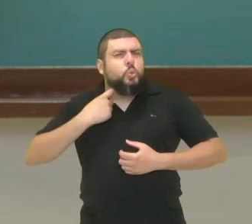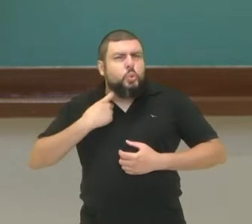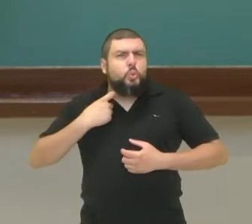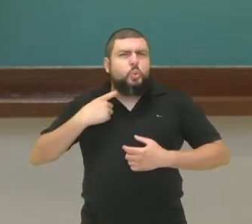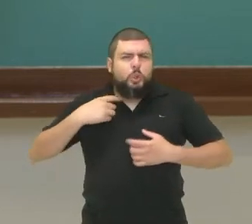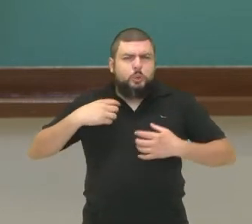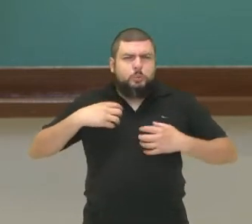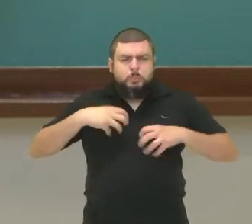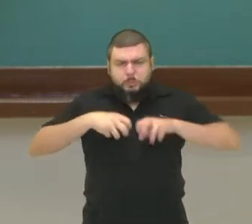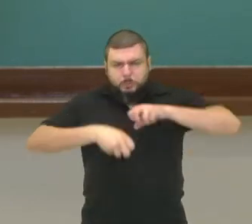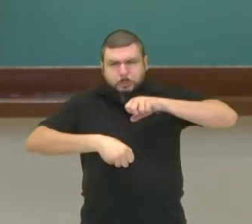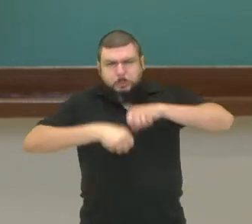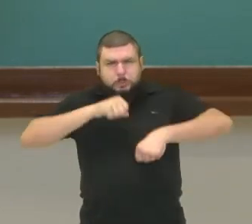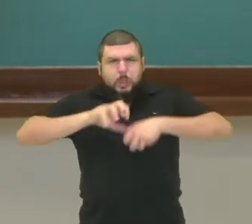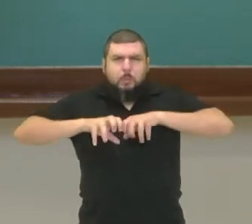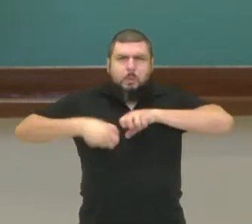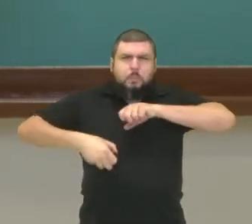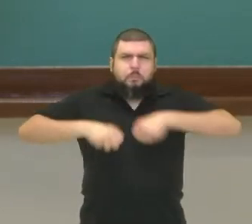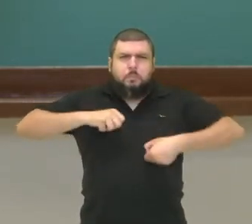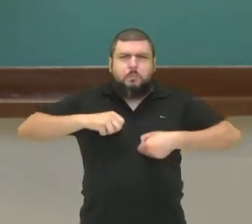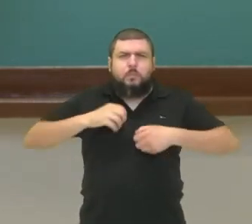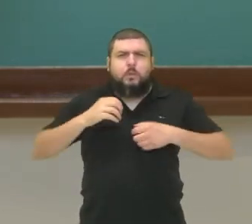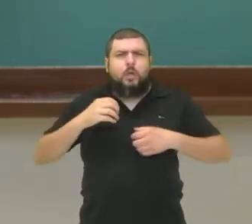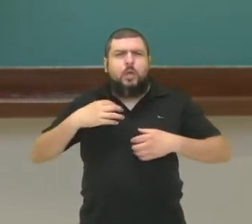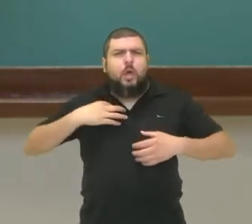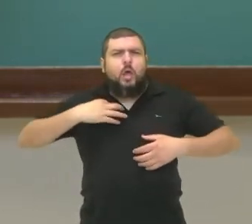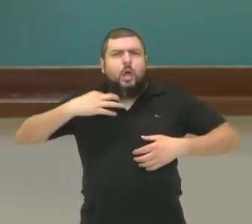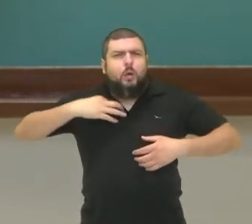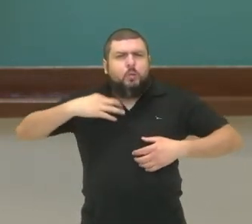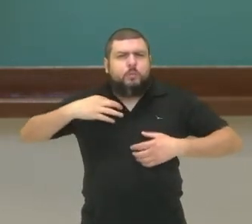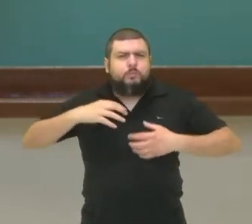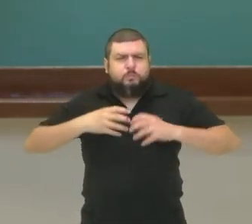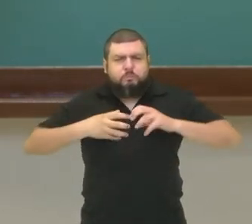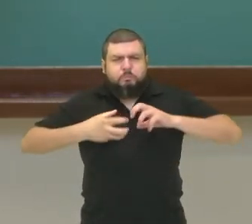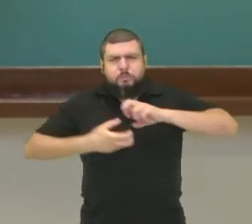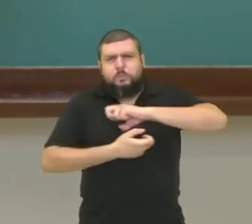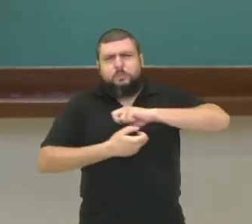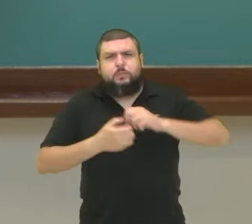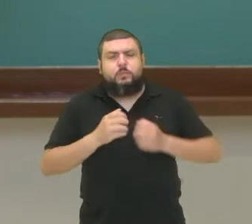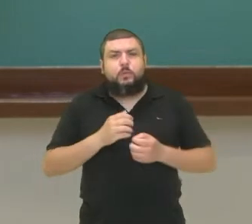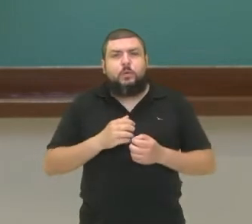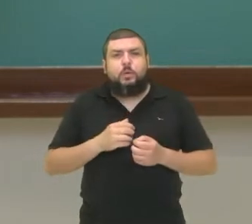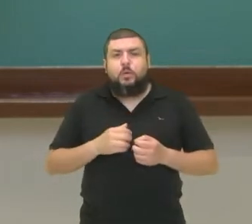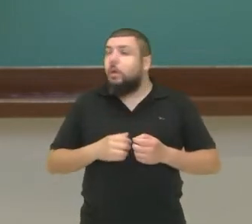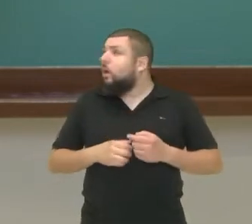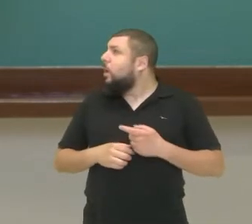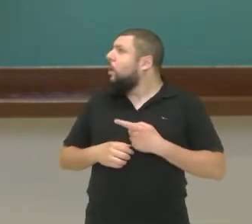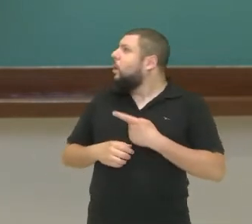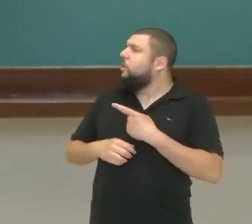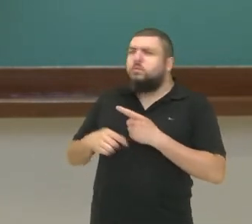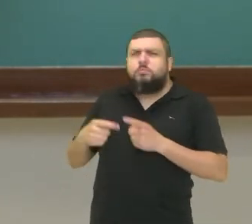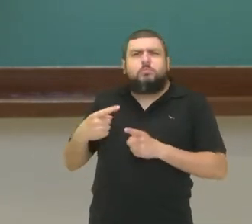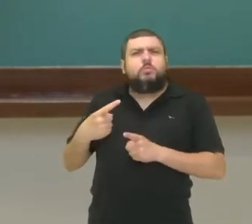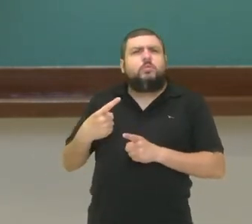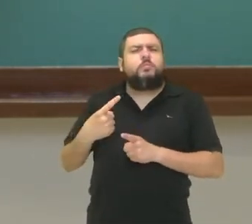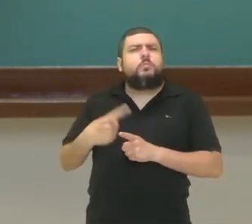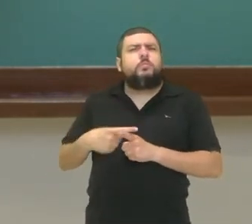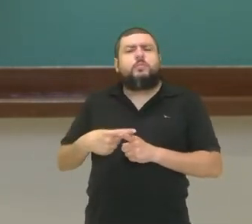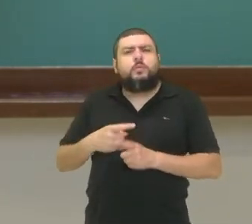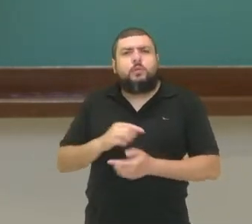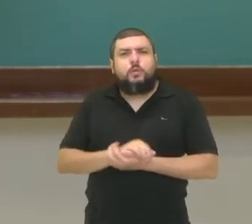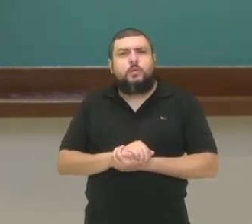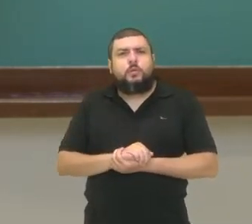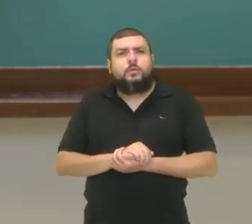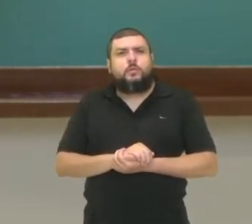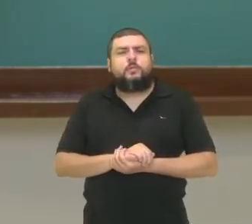estão com as suas roupas desgastadas. O que fez com que elas estivessem assim? E é assim que a gente começa a